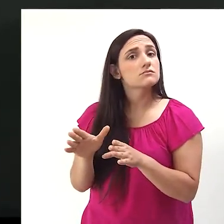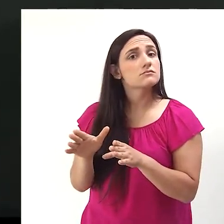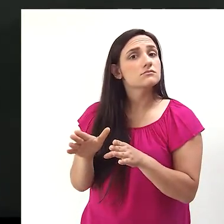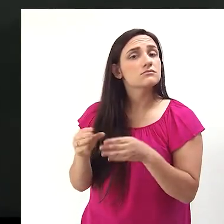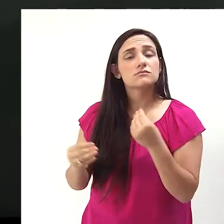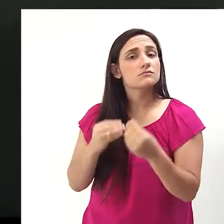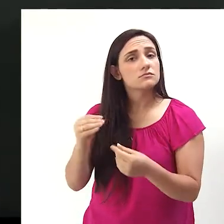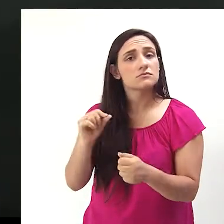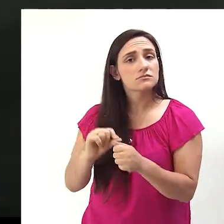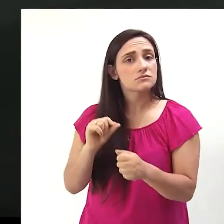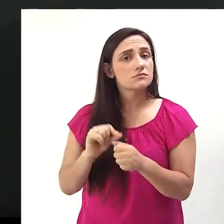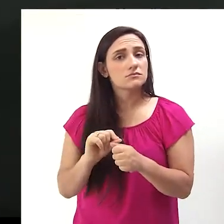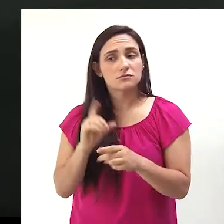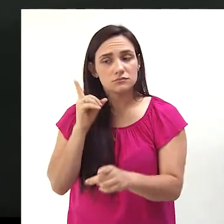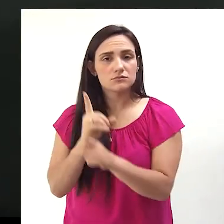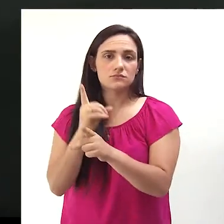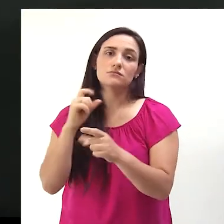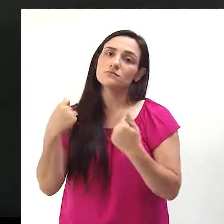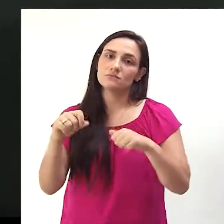Então,